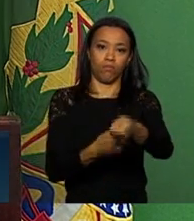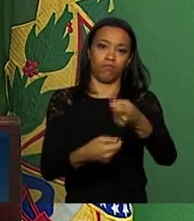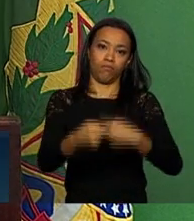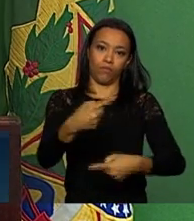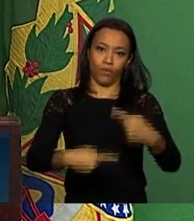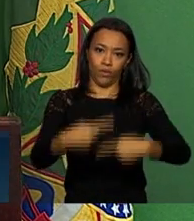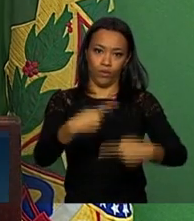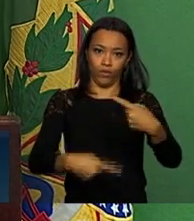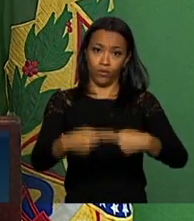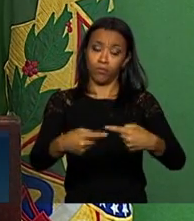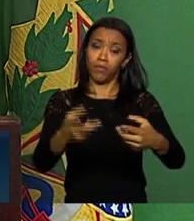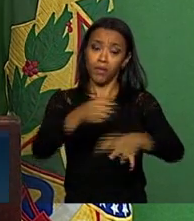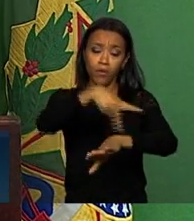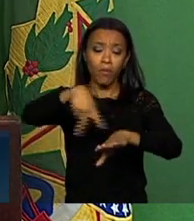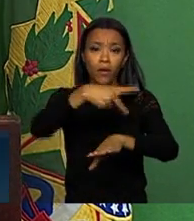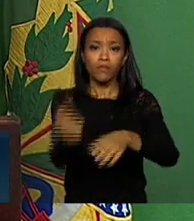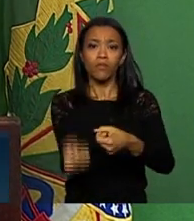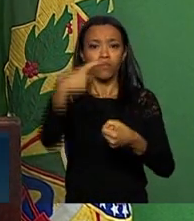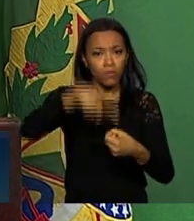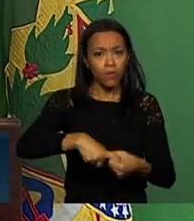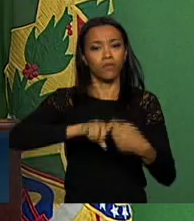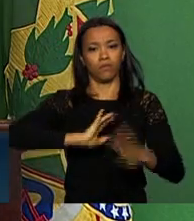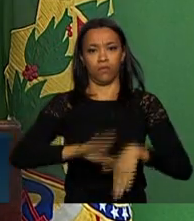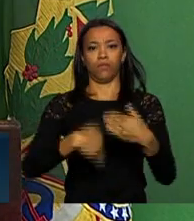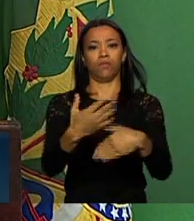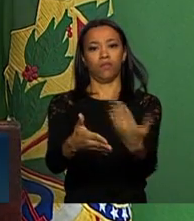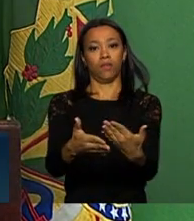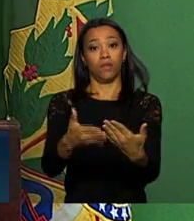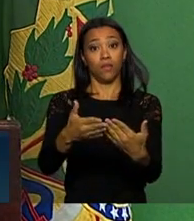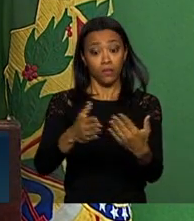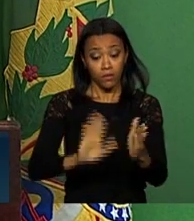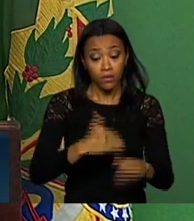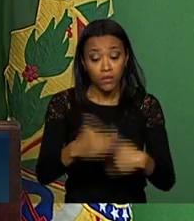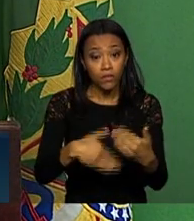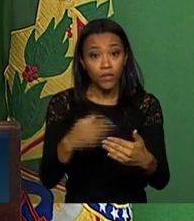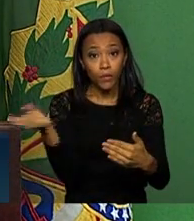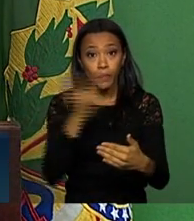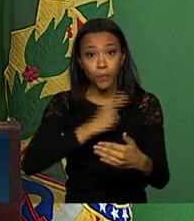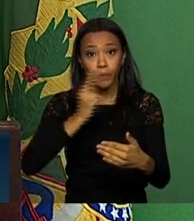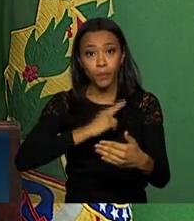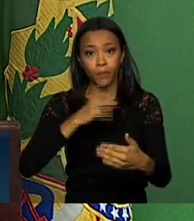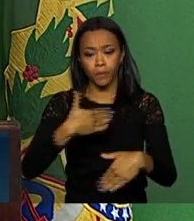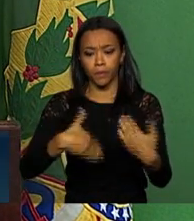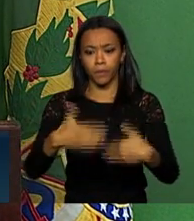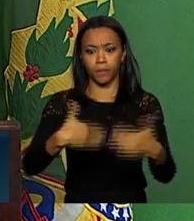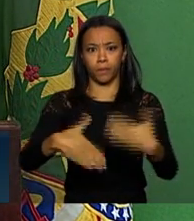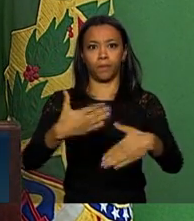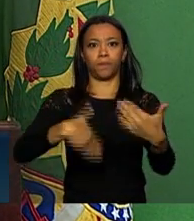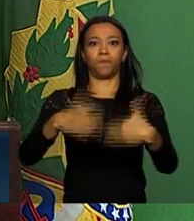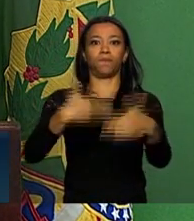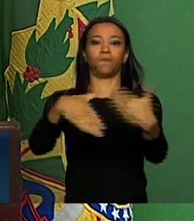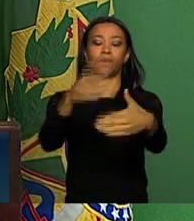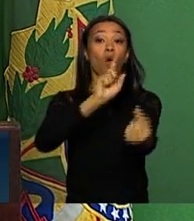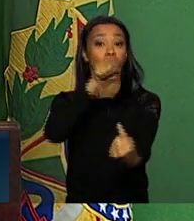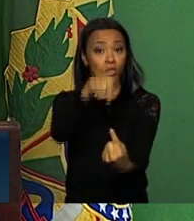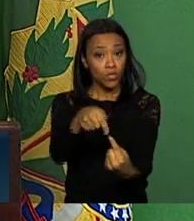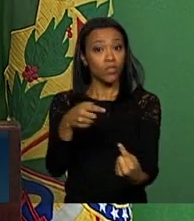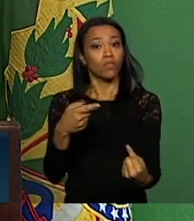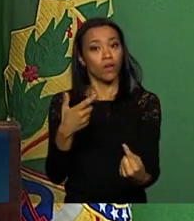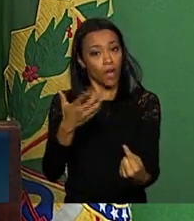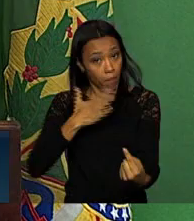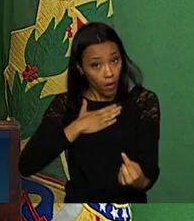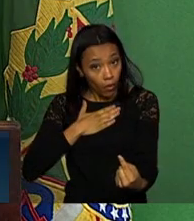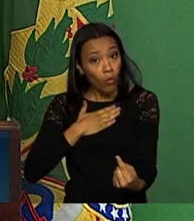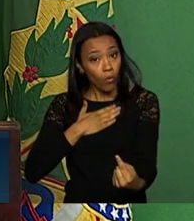o o país voltar a crescer e crescer mais rapidamente objetivo que tenho certeza é